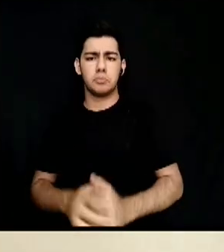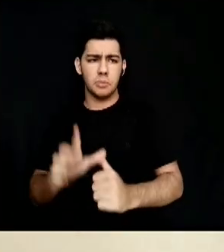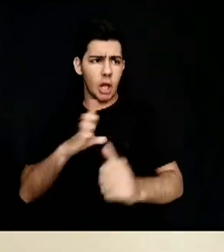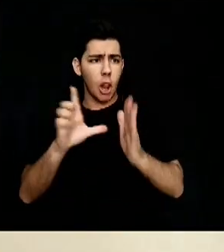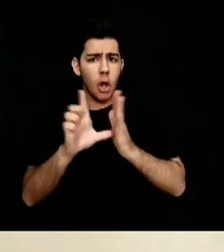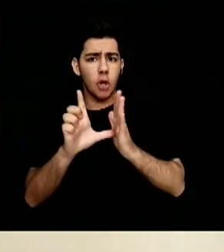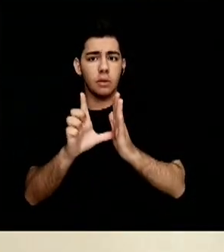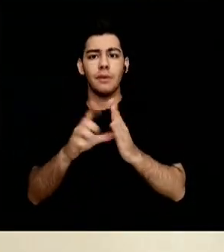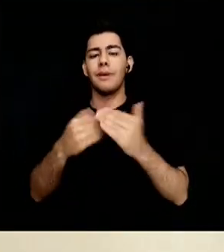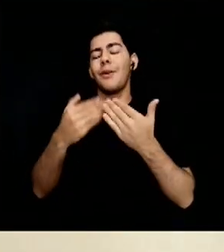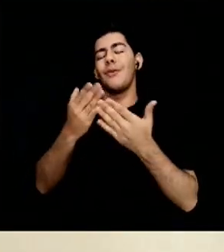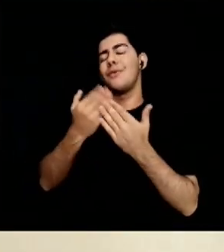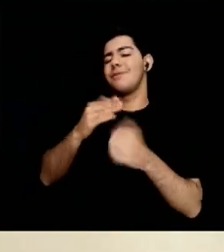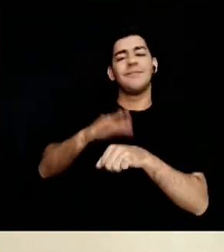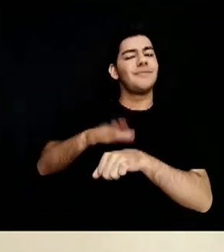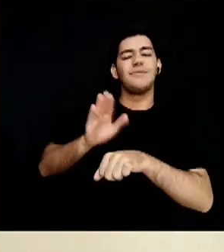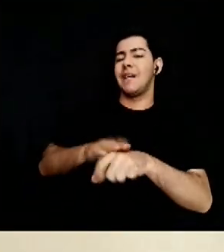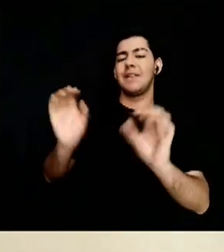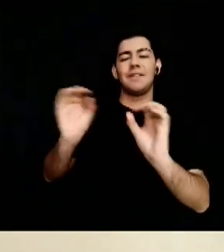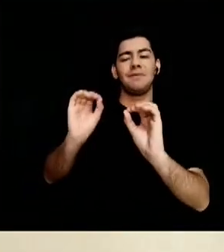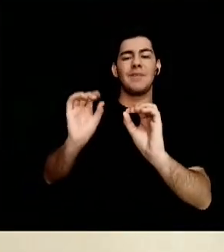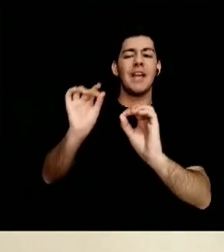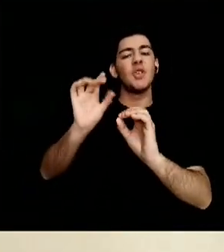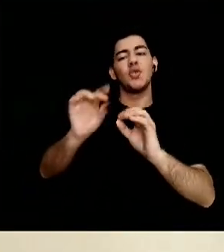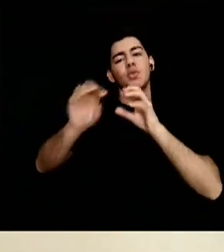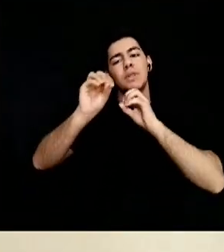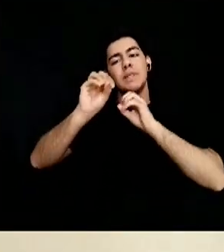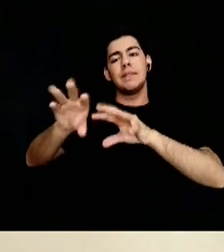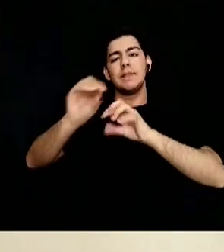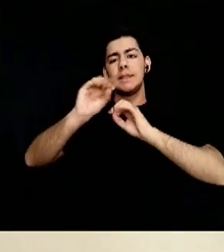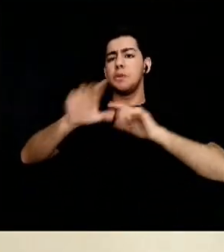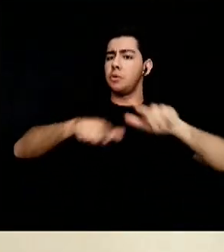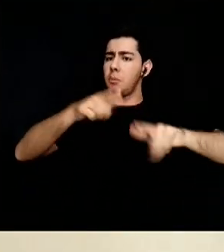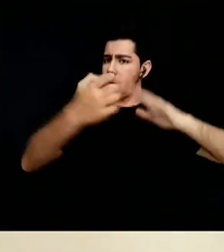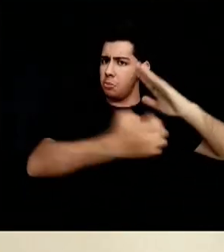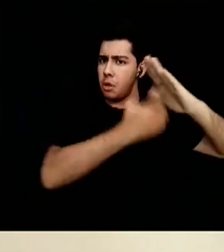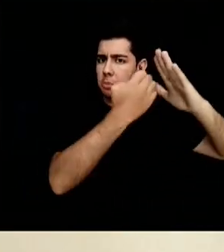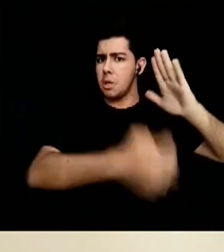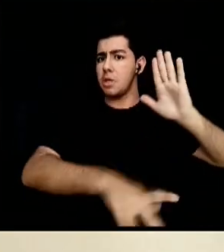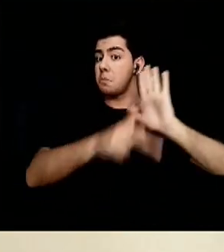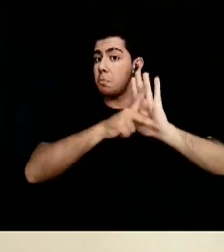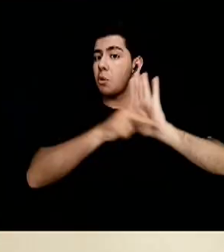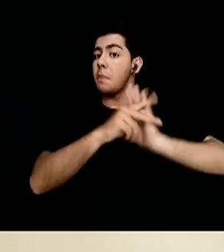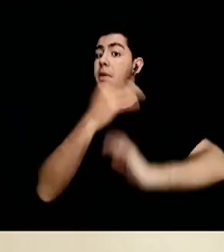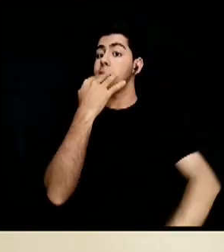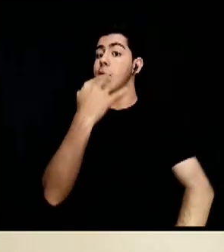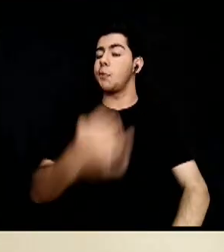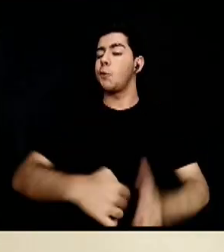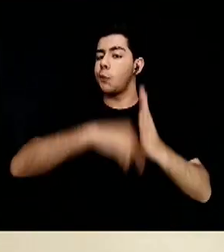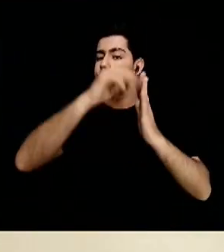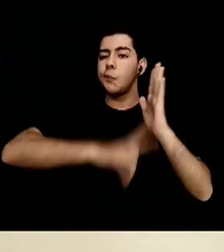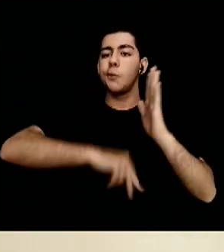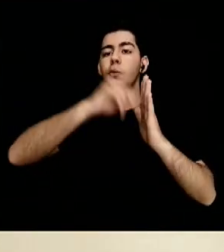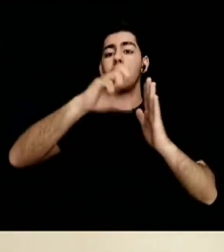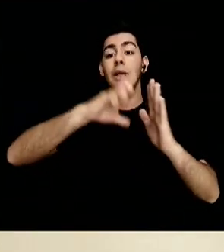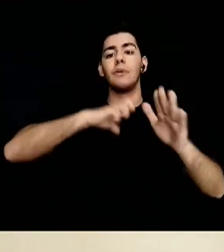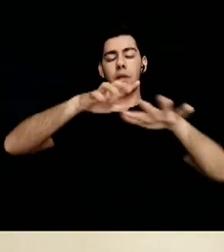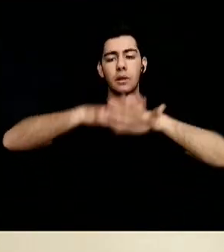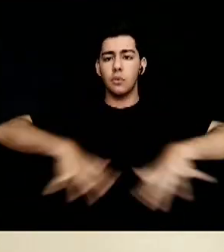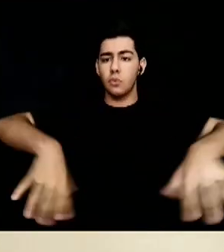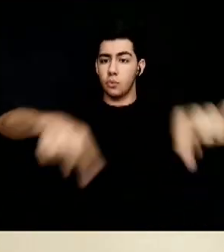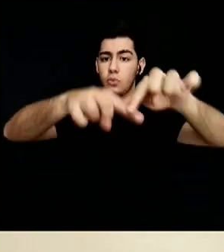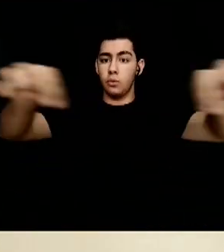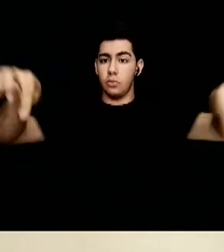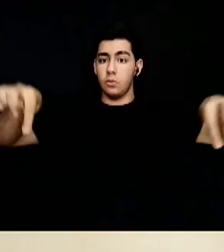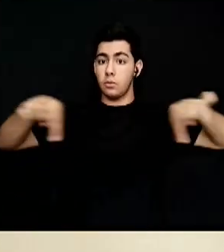é a aula, né? Eu trabalho para uma empresa de tintas e eu tenho aqui o estúdio onde eu dou aulas também.